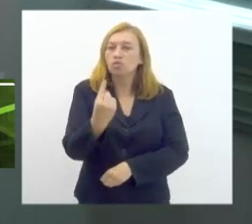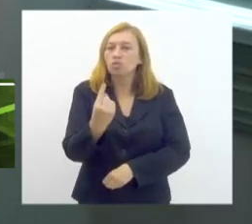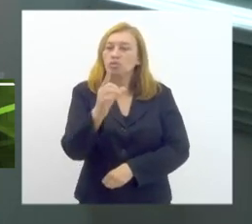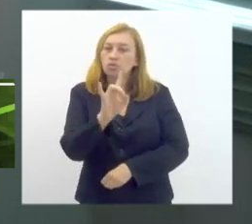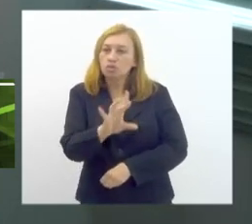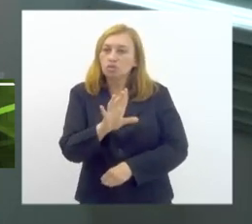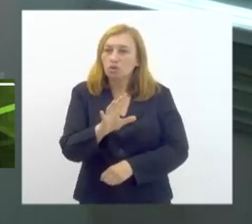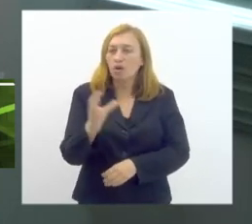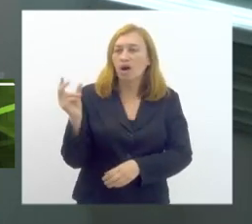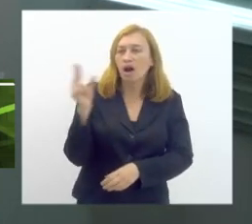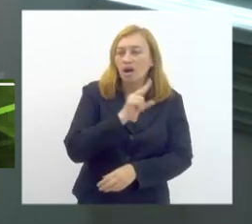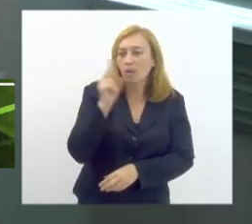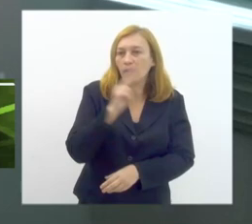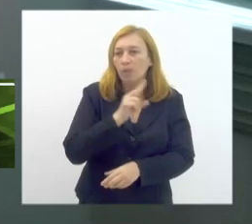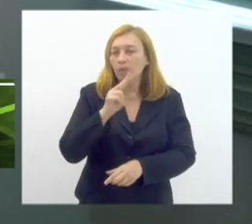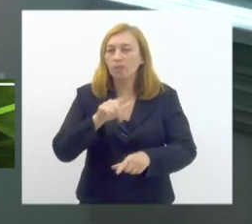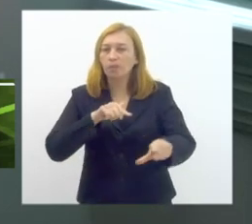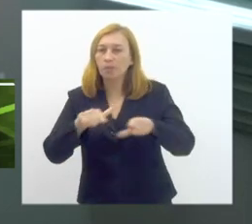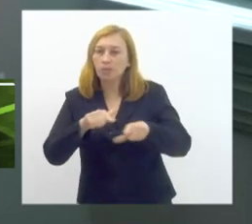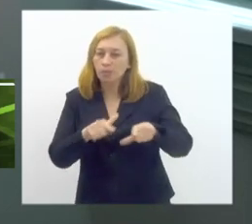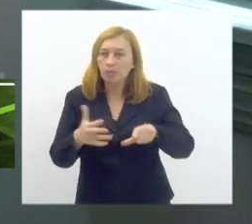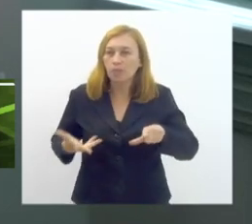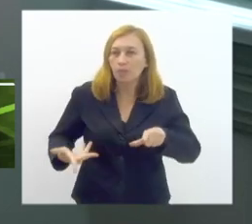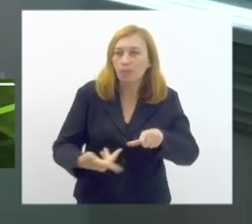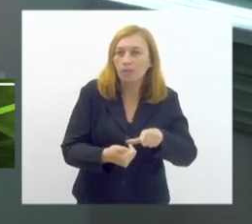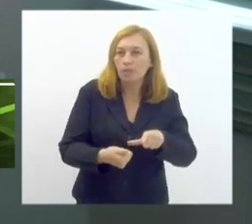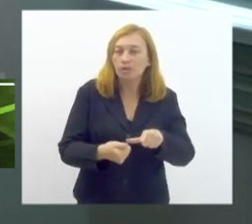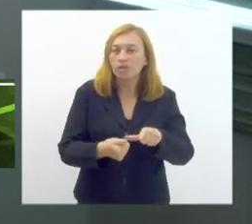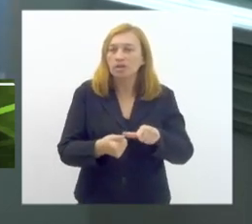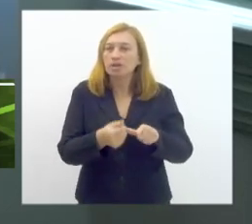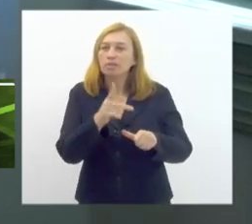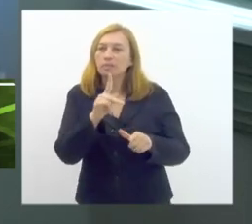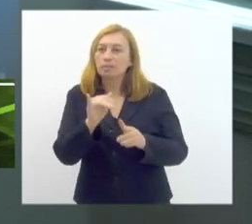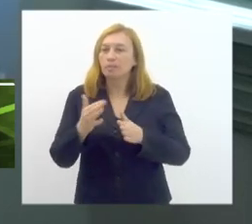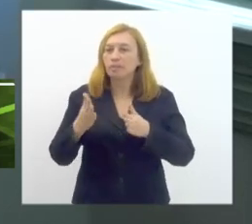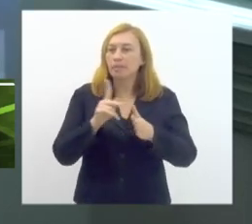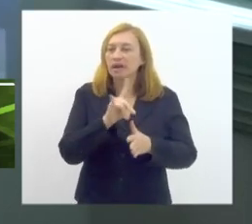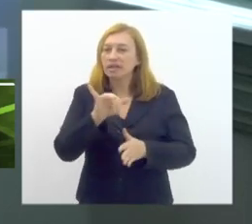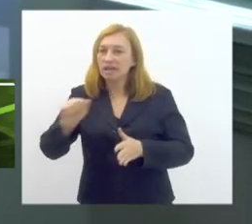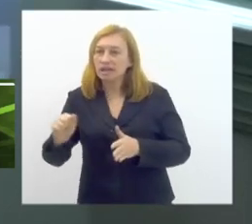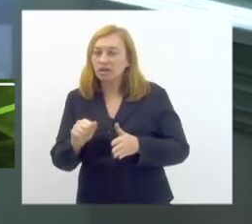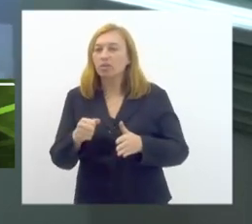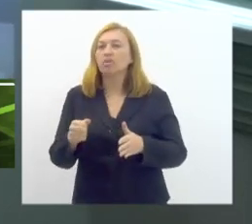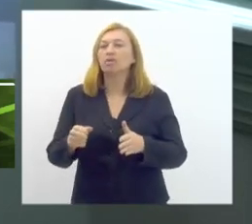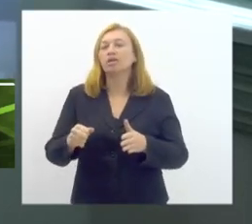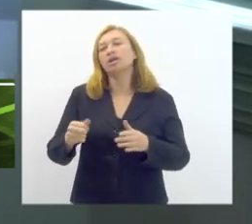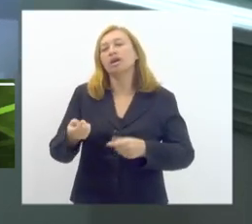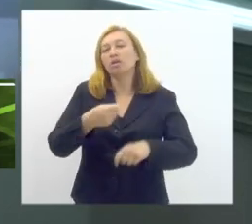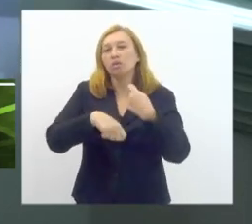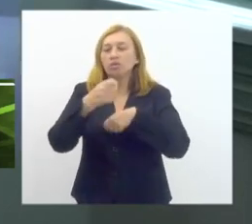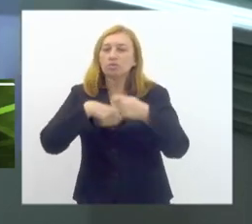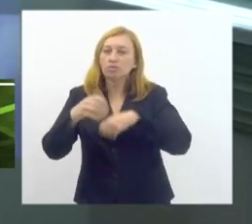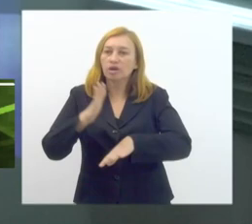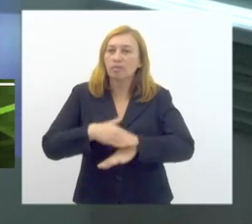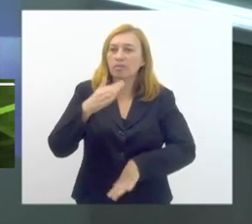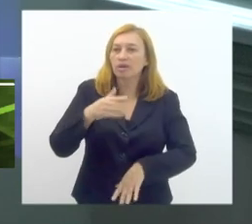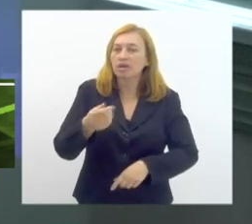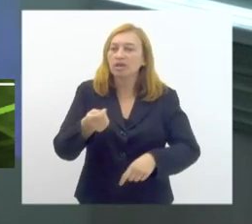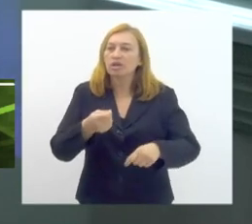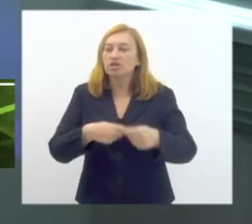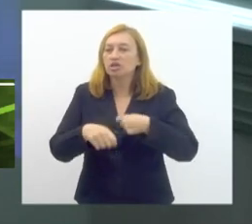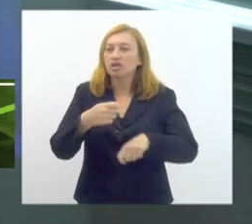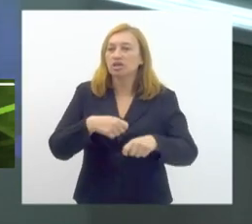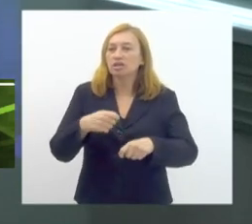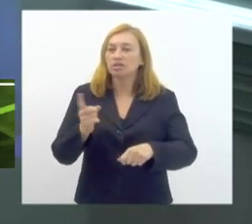entrega serviços de natureza comum de forma padronizada e mais econômica, gerando informação em tempo real para